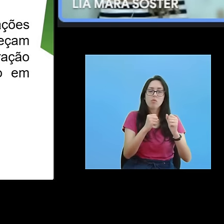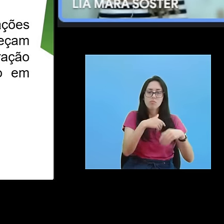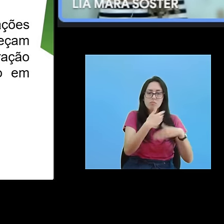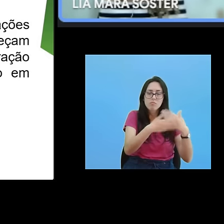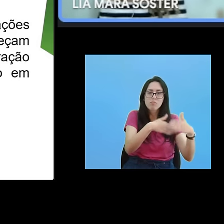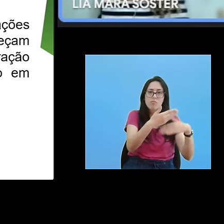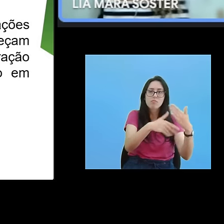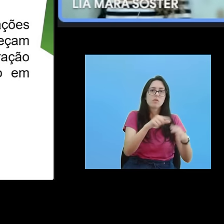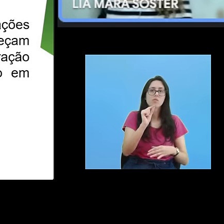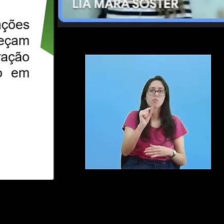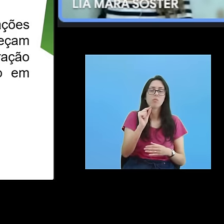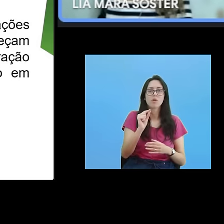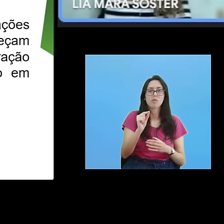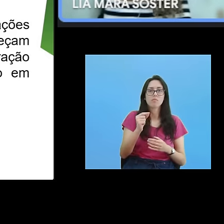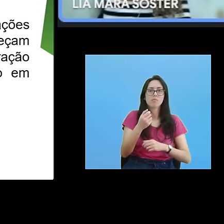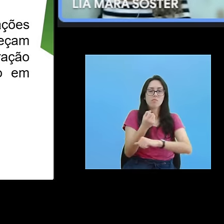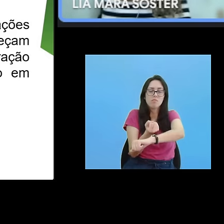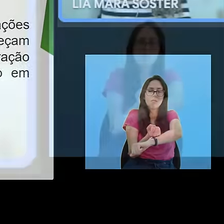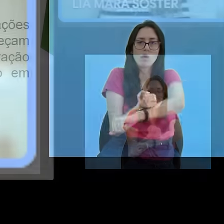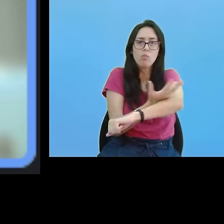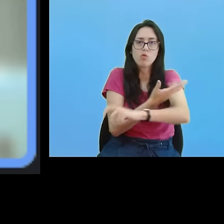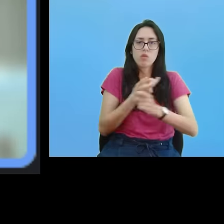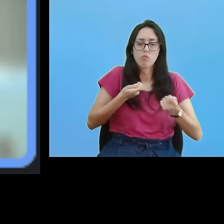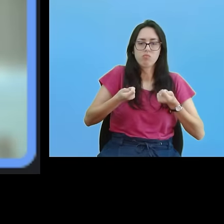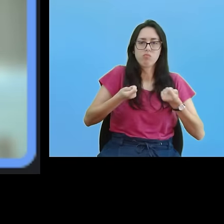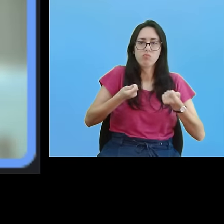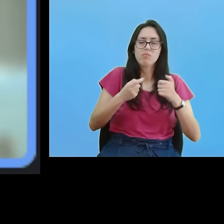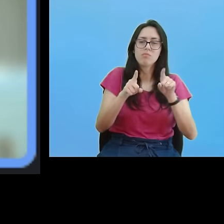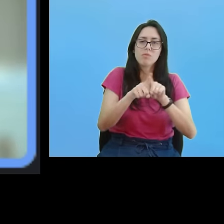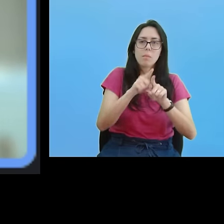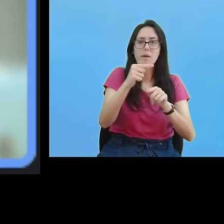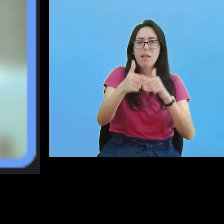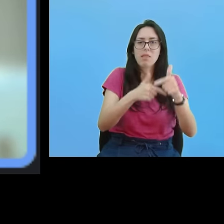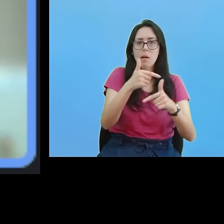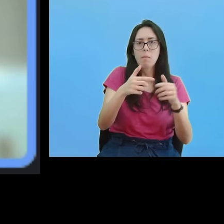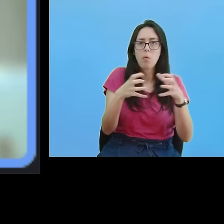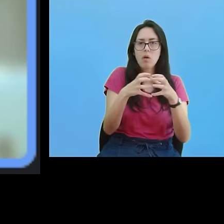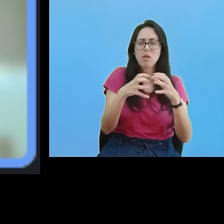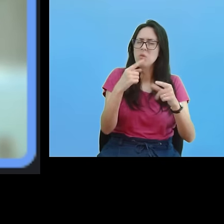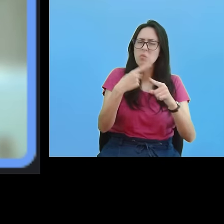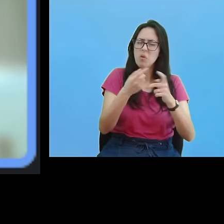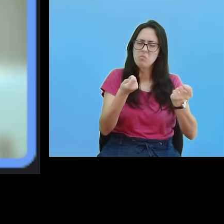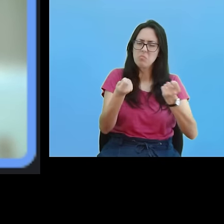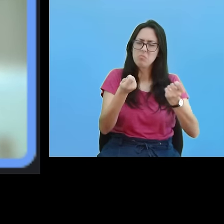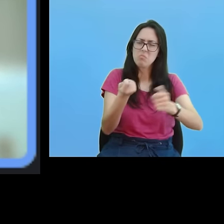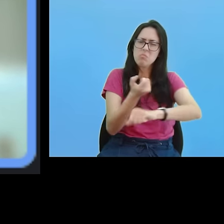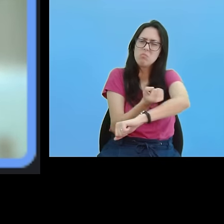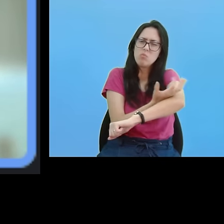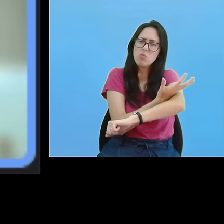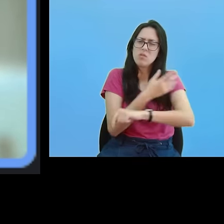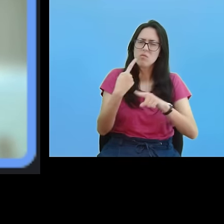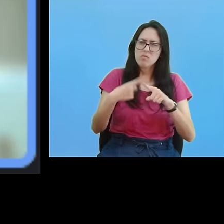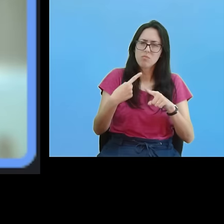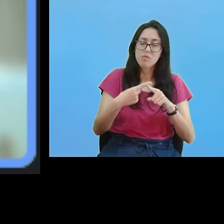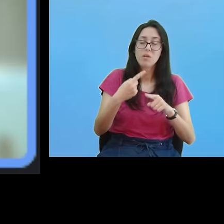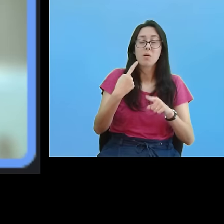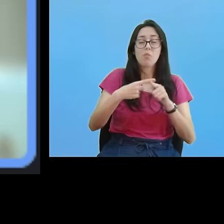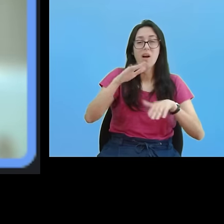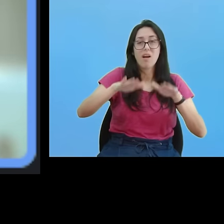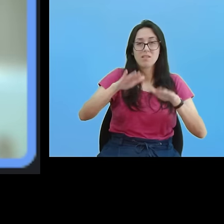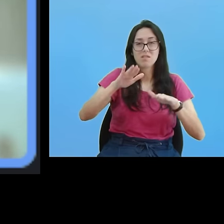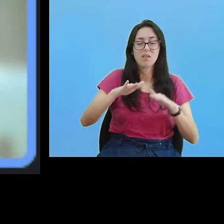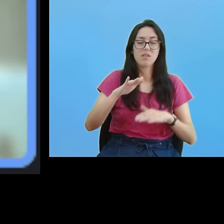equilíbrio emocional e o trabalho em equipe. Então, por que o equilíbrio emocional? Porque muitas vezes o isolamento